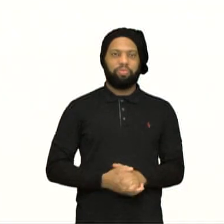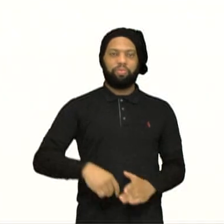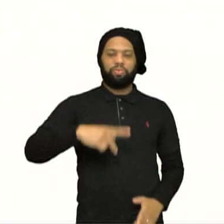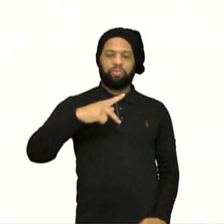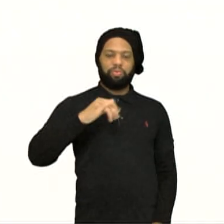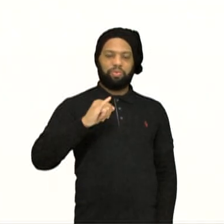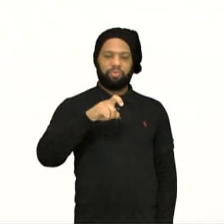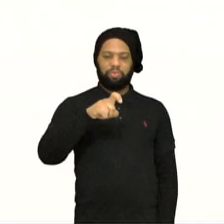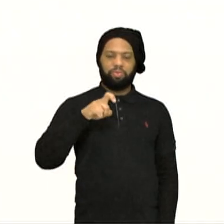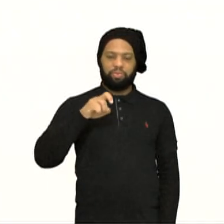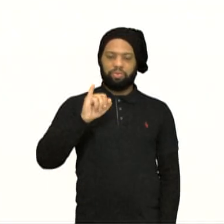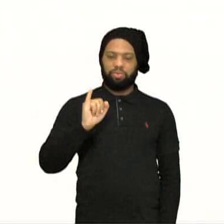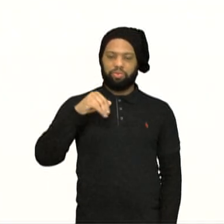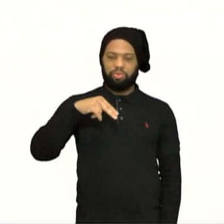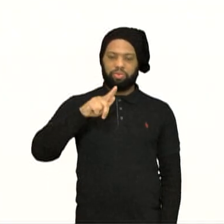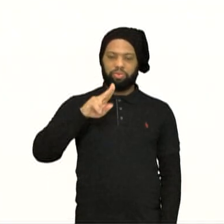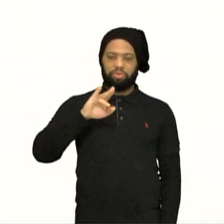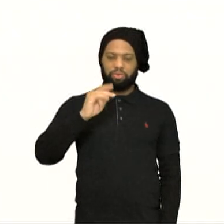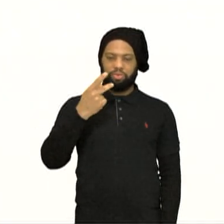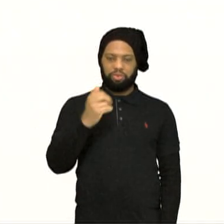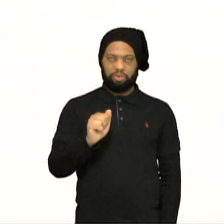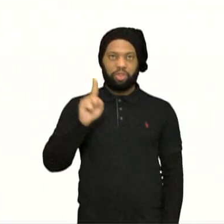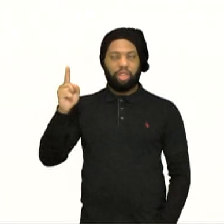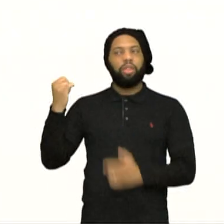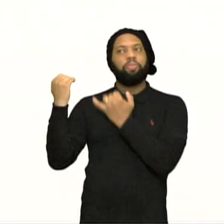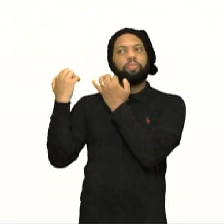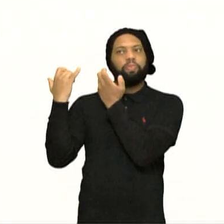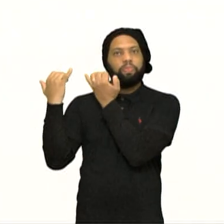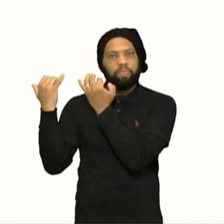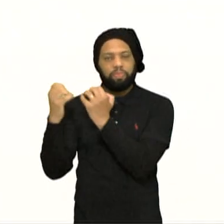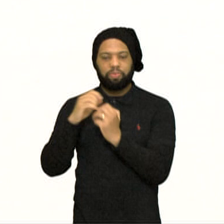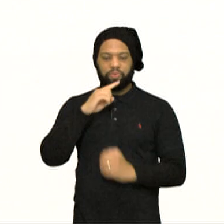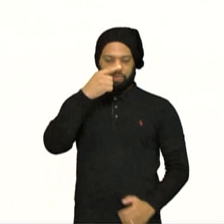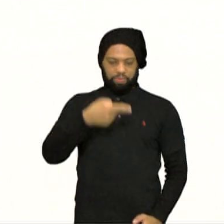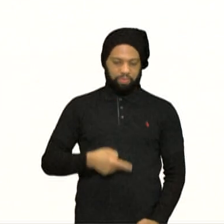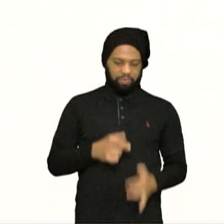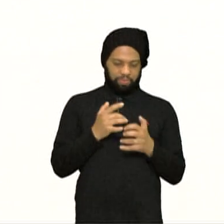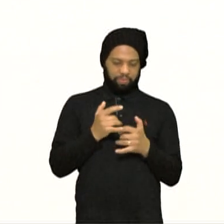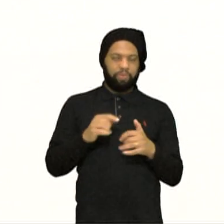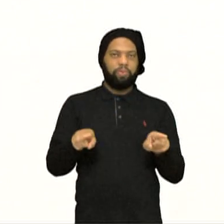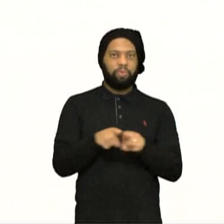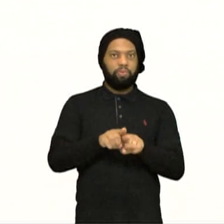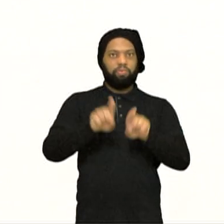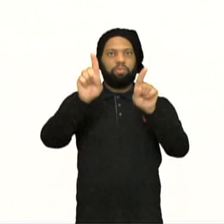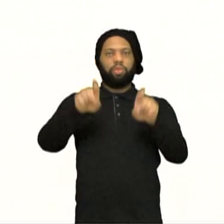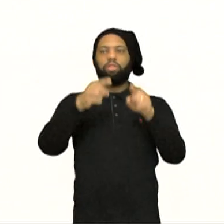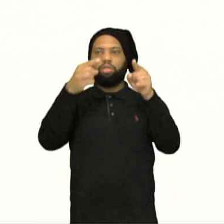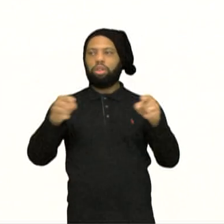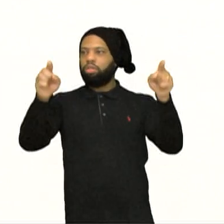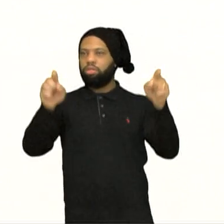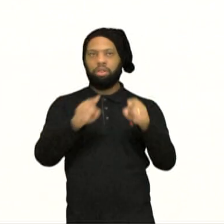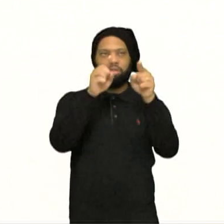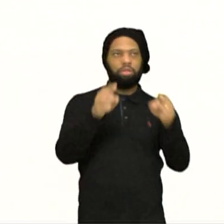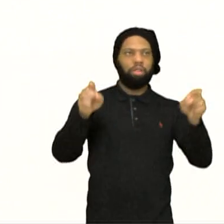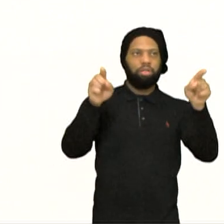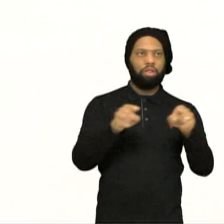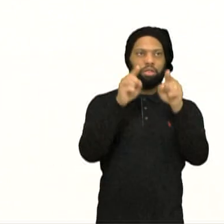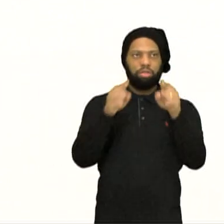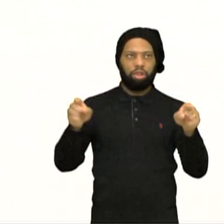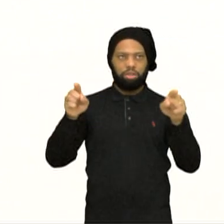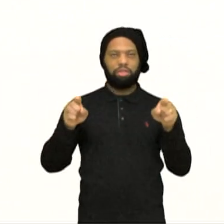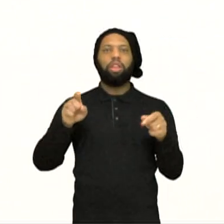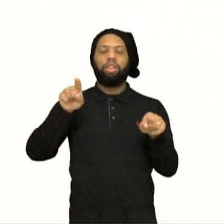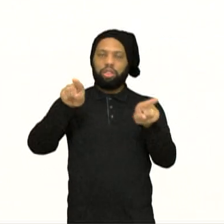Pixinguinha, então maestro, flautista, saxofonista, compositor e arranjador. Então também um grande artista, né? Compôs